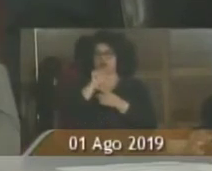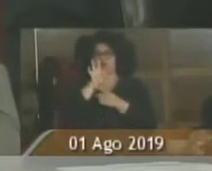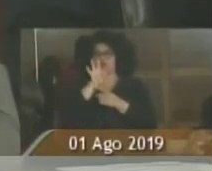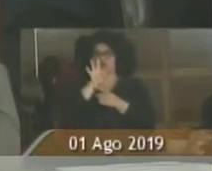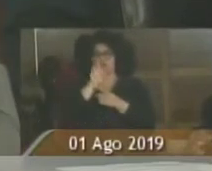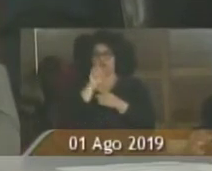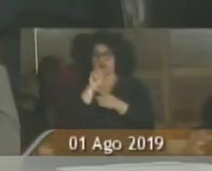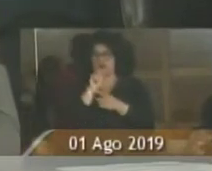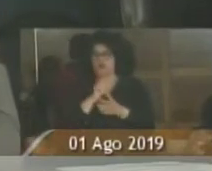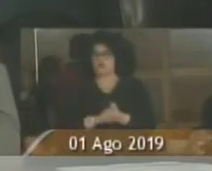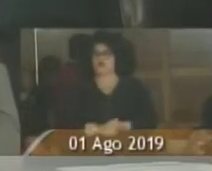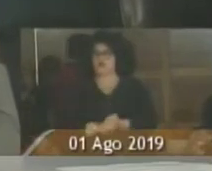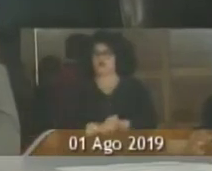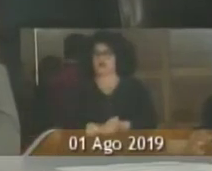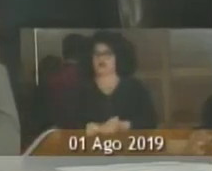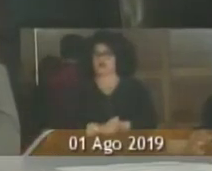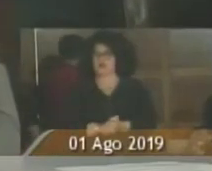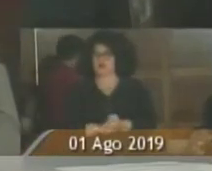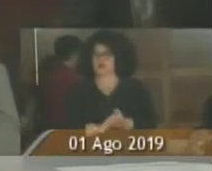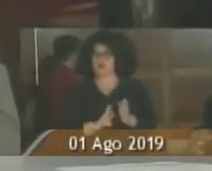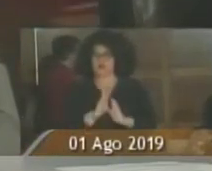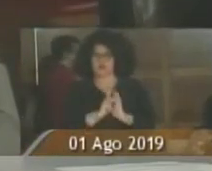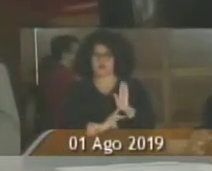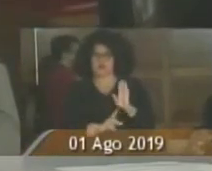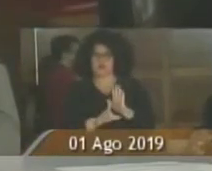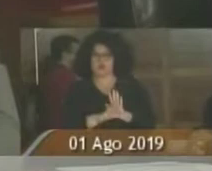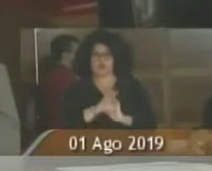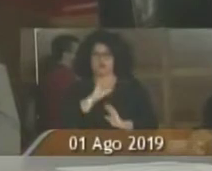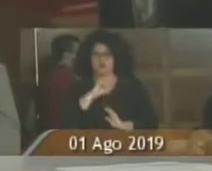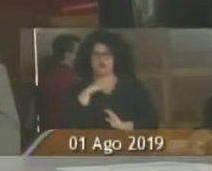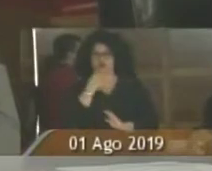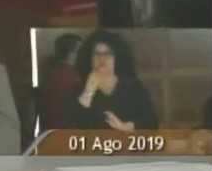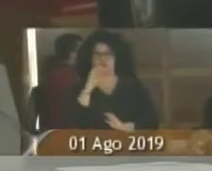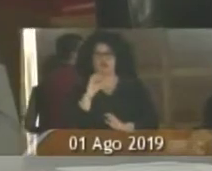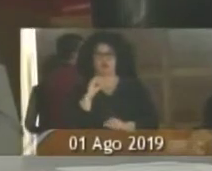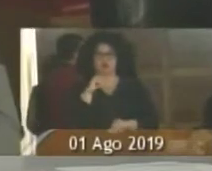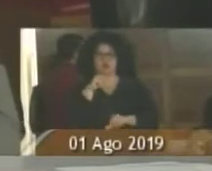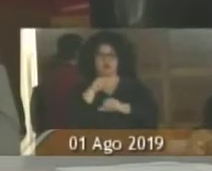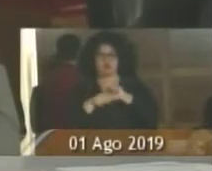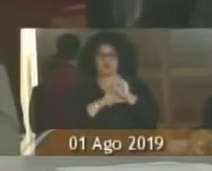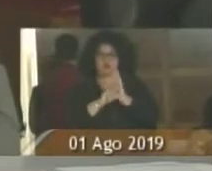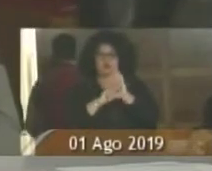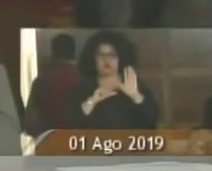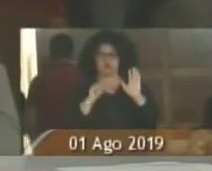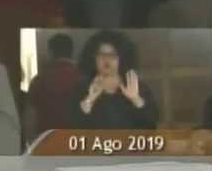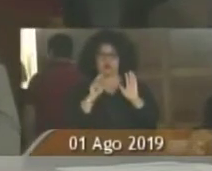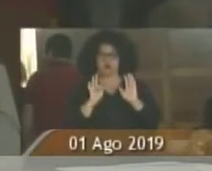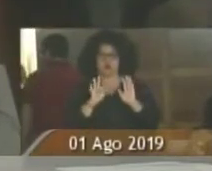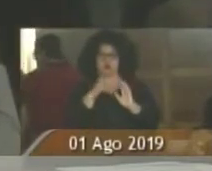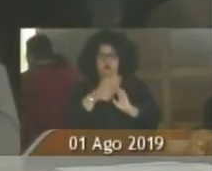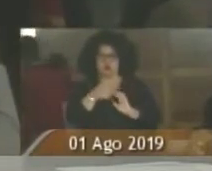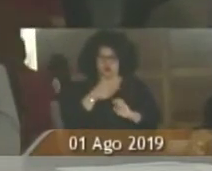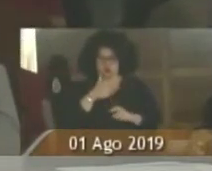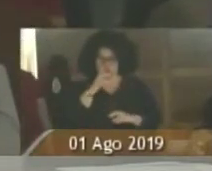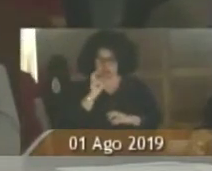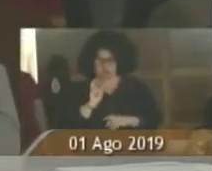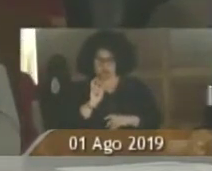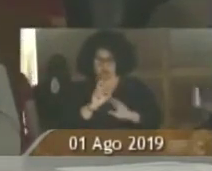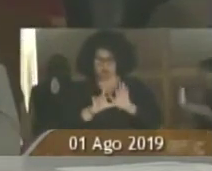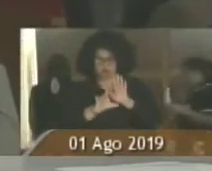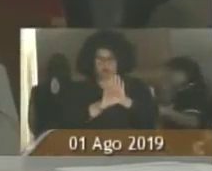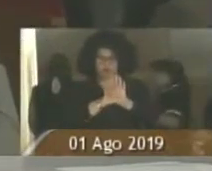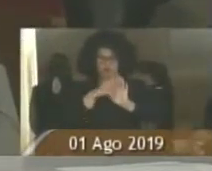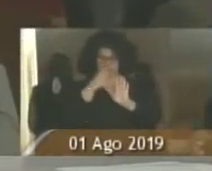Tito Lourenço de Souza. Projeto de lei número 030, que altera o artigo 115, inciso 4º da Lei